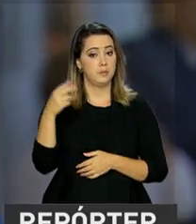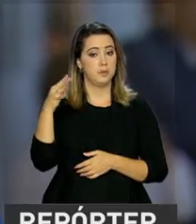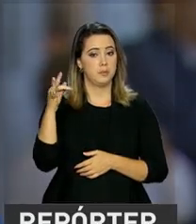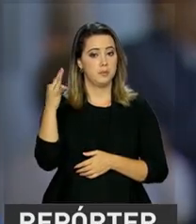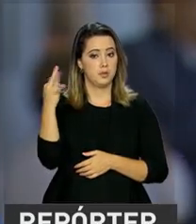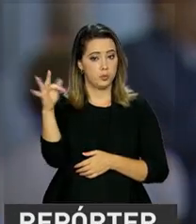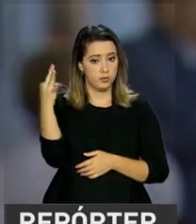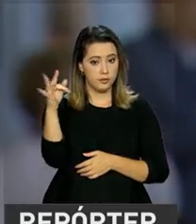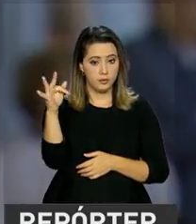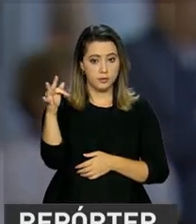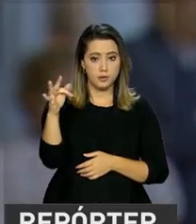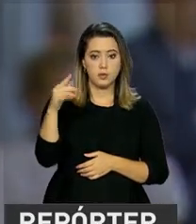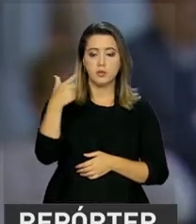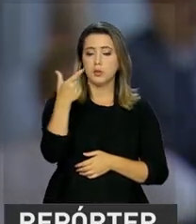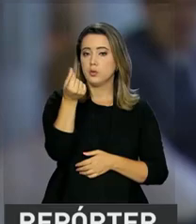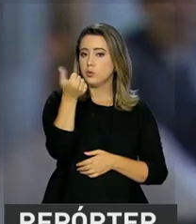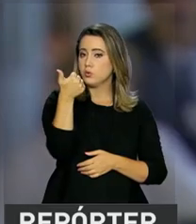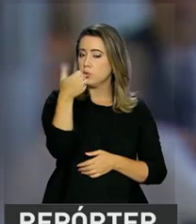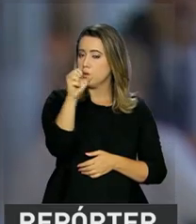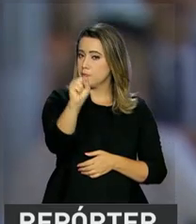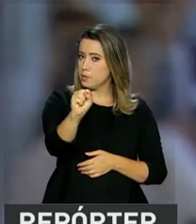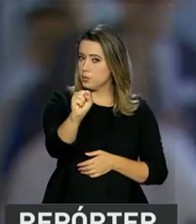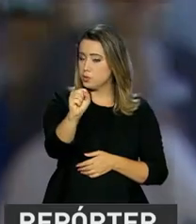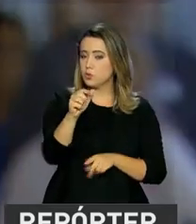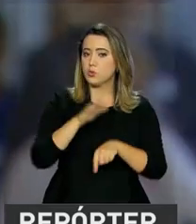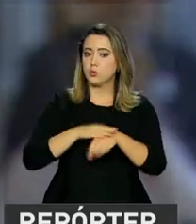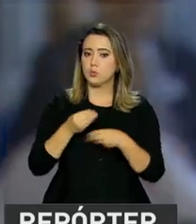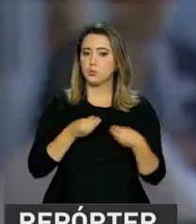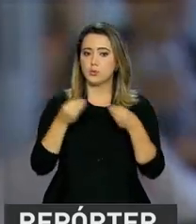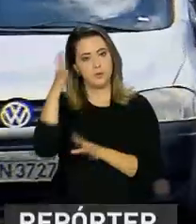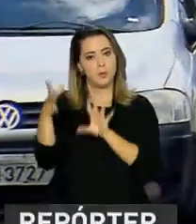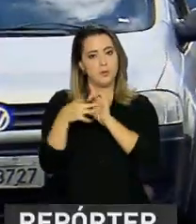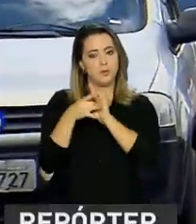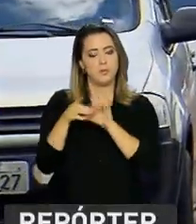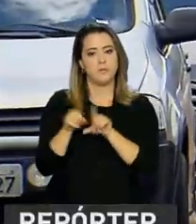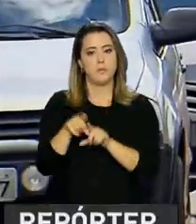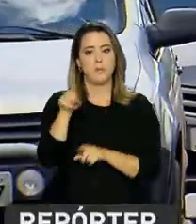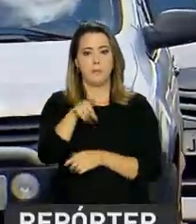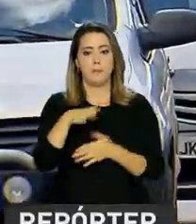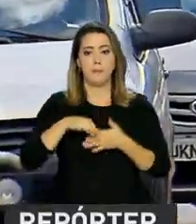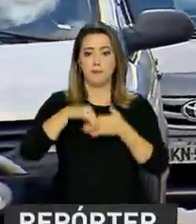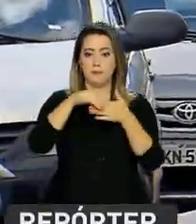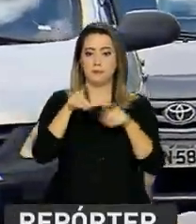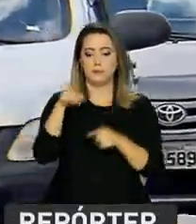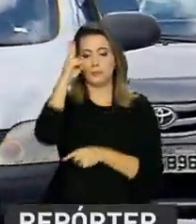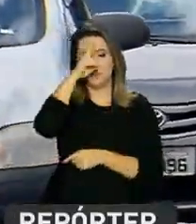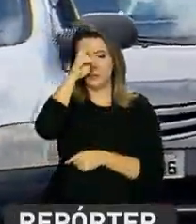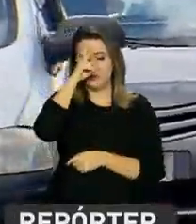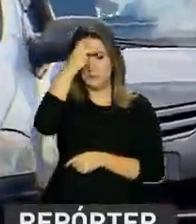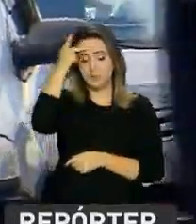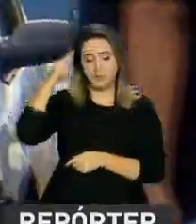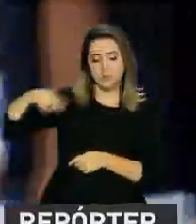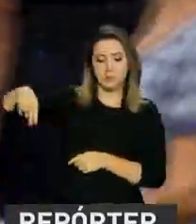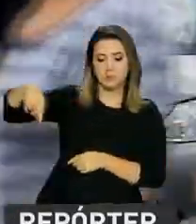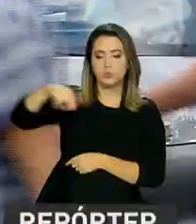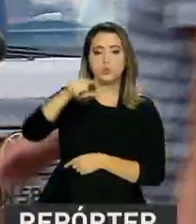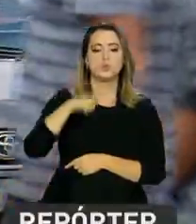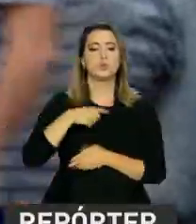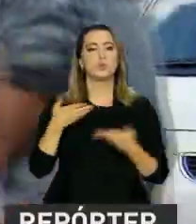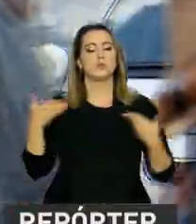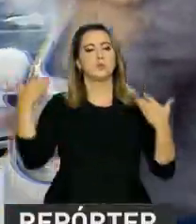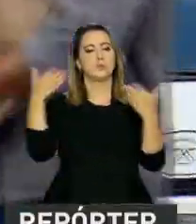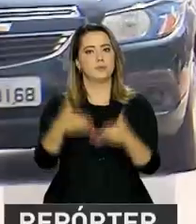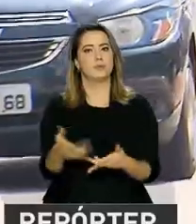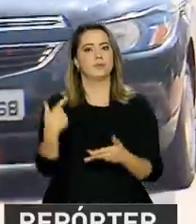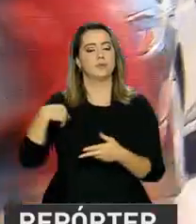de 2018 pra trazer são novidade para todos os cidadãos o diretor lembrou que pedestres e ciclistas também fazem parte